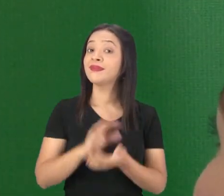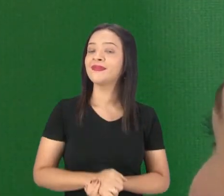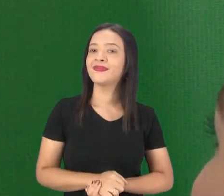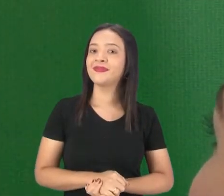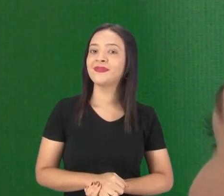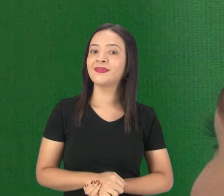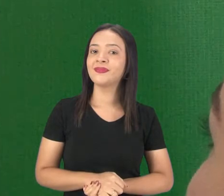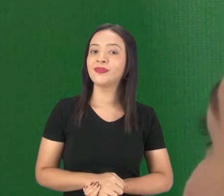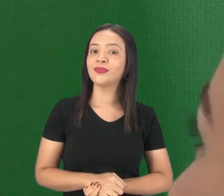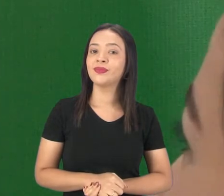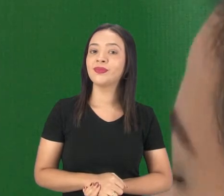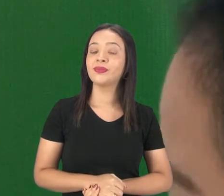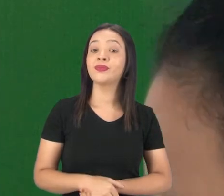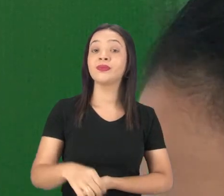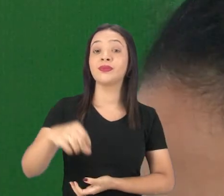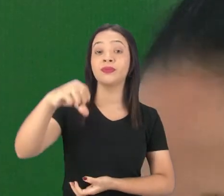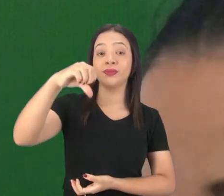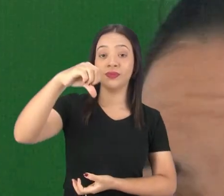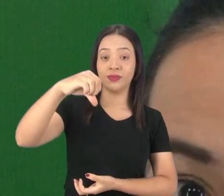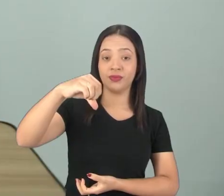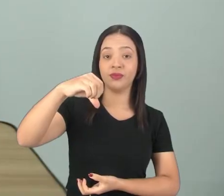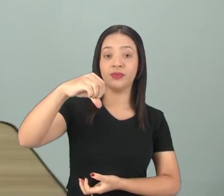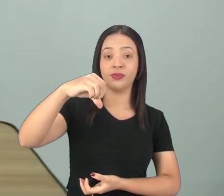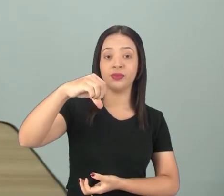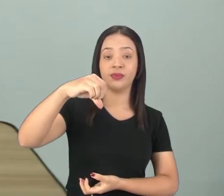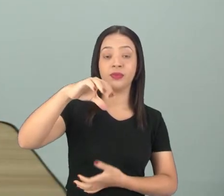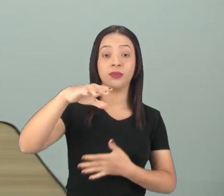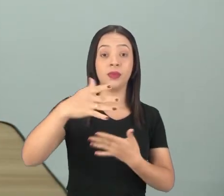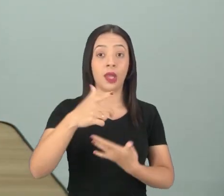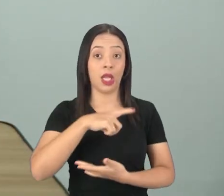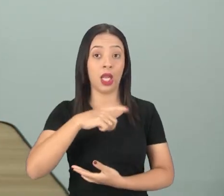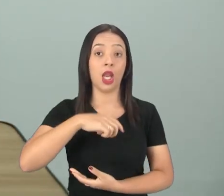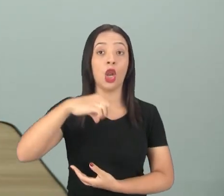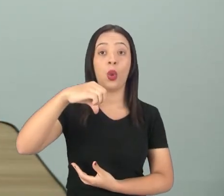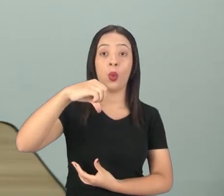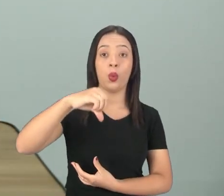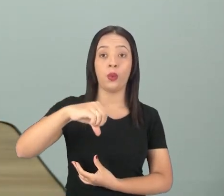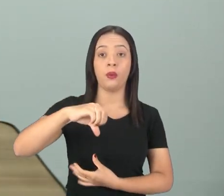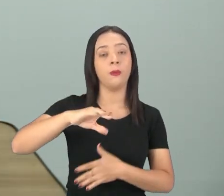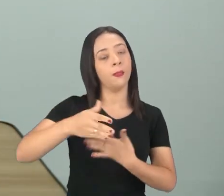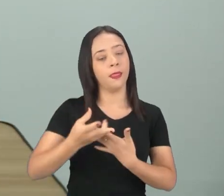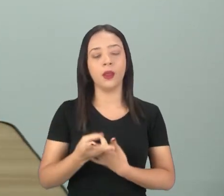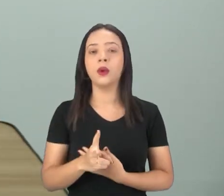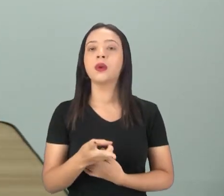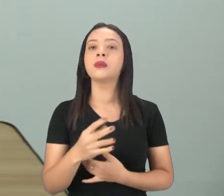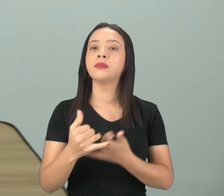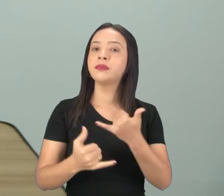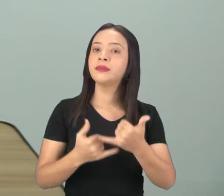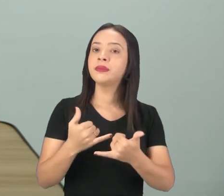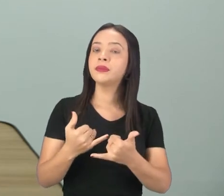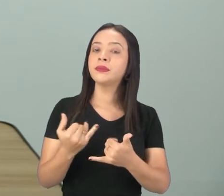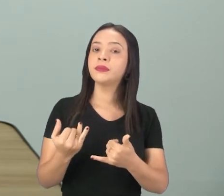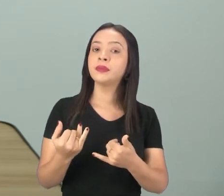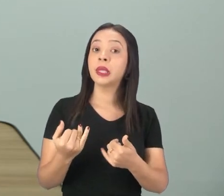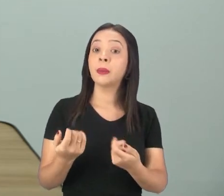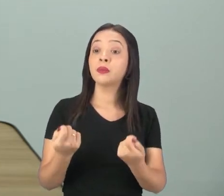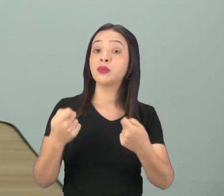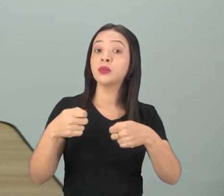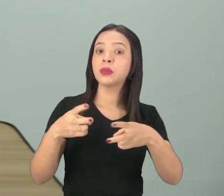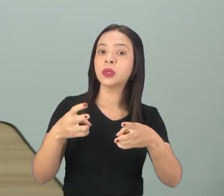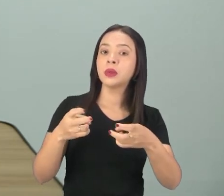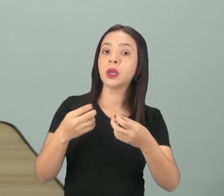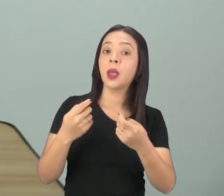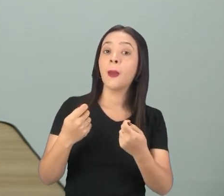Dá 9. E aí eu tenho 9. E assim eles continuam. Vocês vão percebendo que pode